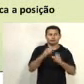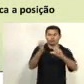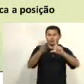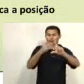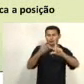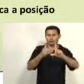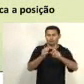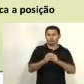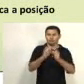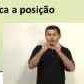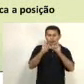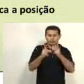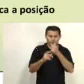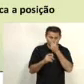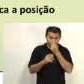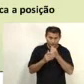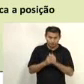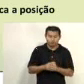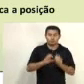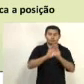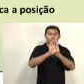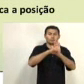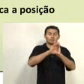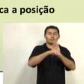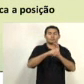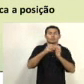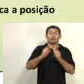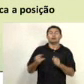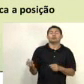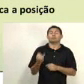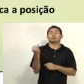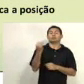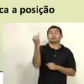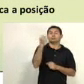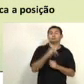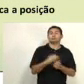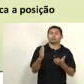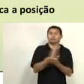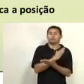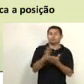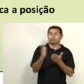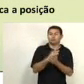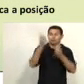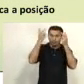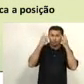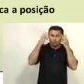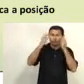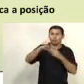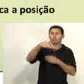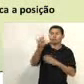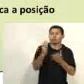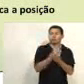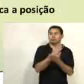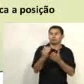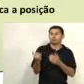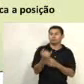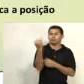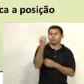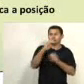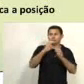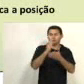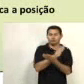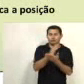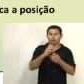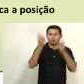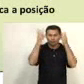teleaula. Tá? Então, o conceito, né? A vantagem da distribuição normal. Qual que é a vantagem da